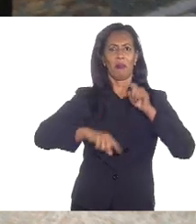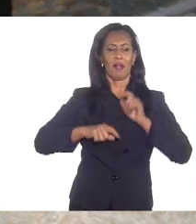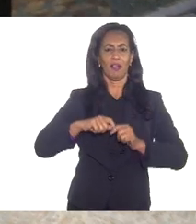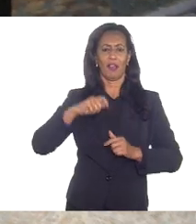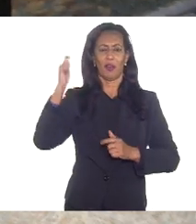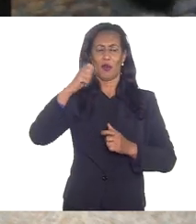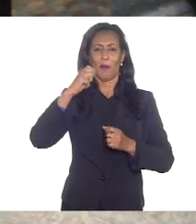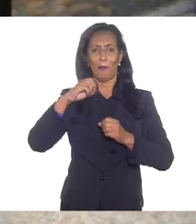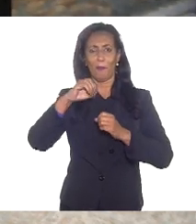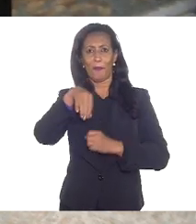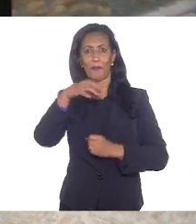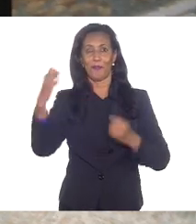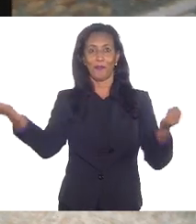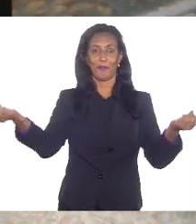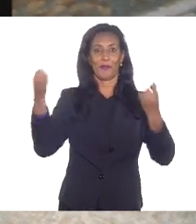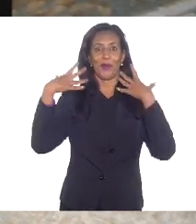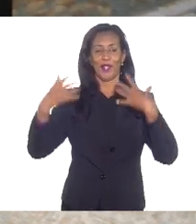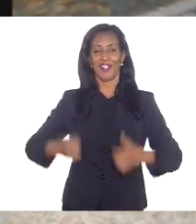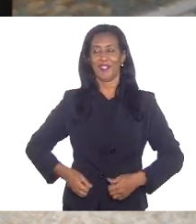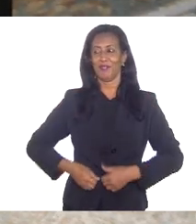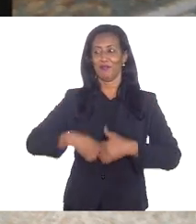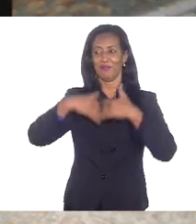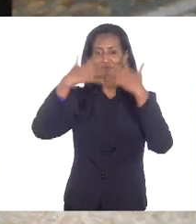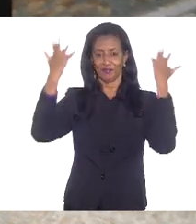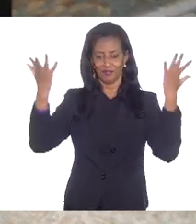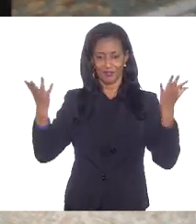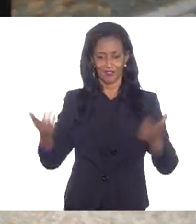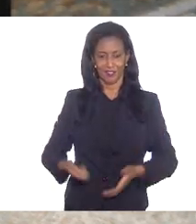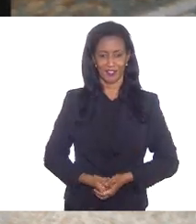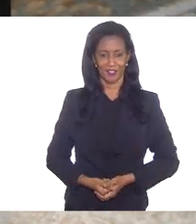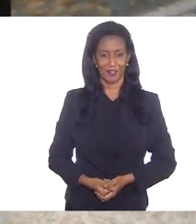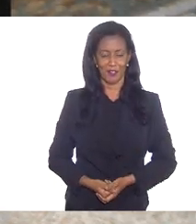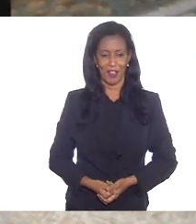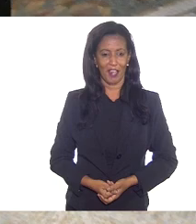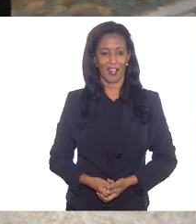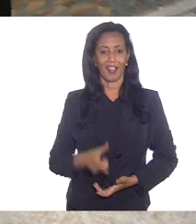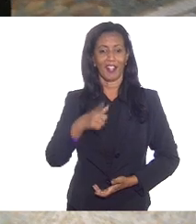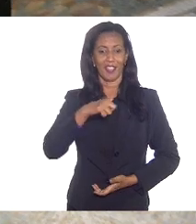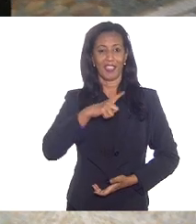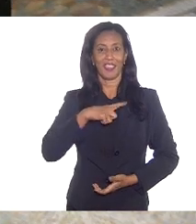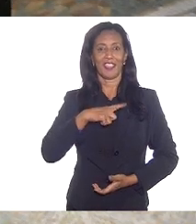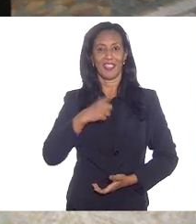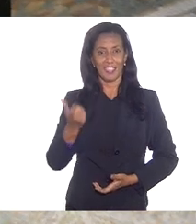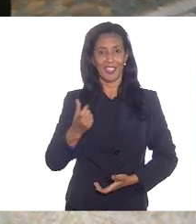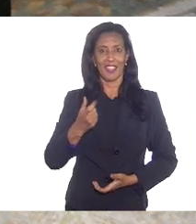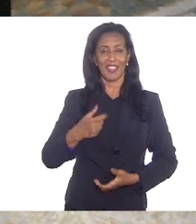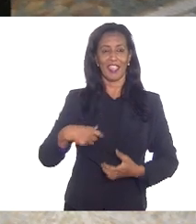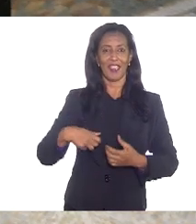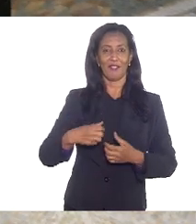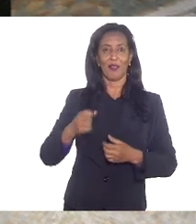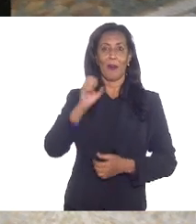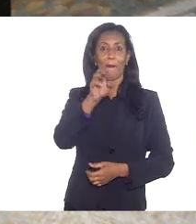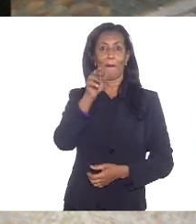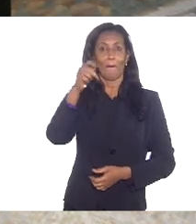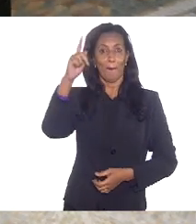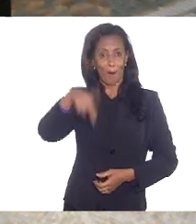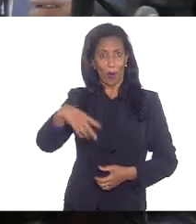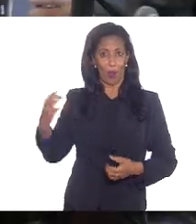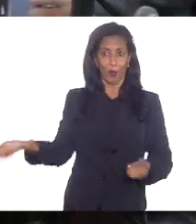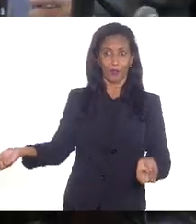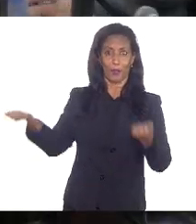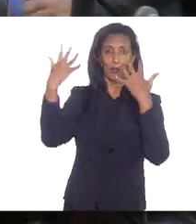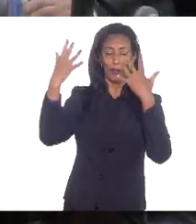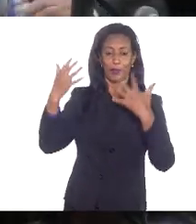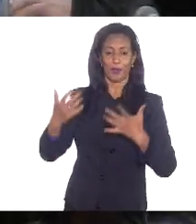feitiço, um pó, alguma coisa. De novo, já fui vítima disso. Teve flechas e feitiços, Amorim? Exatamente. Então, só para deixar claro que eles estão ali...